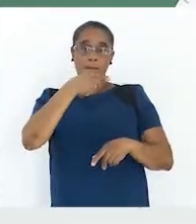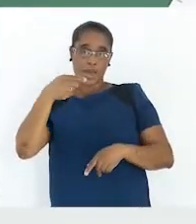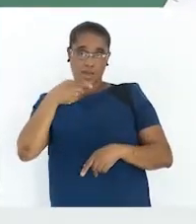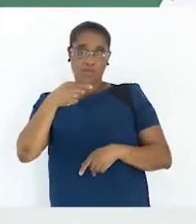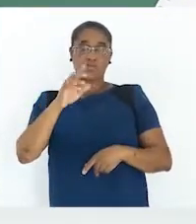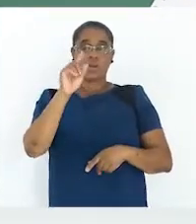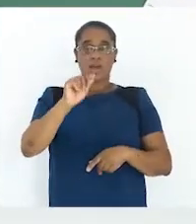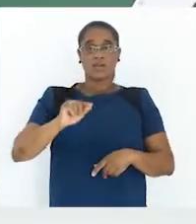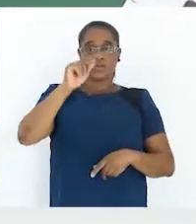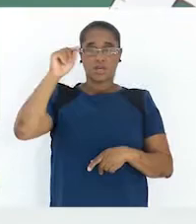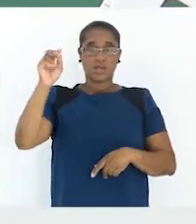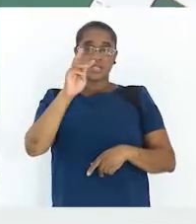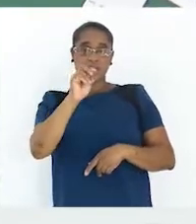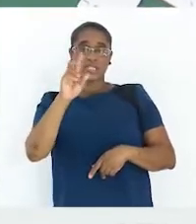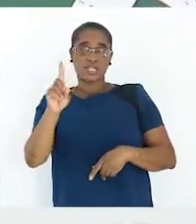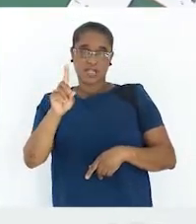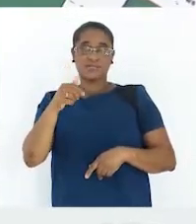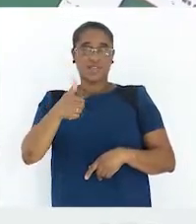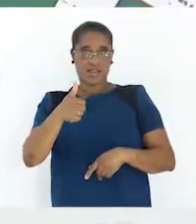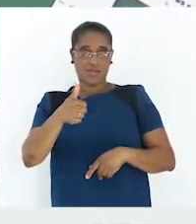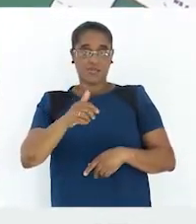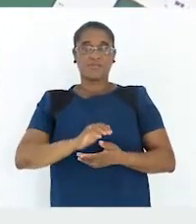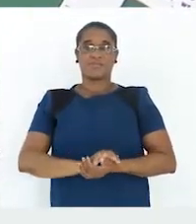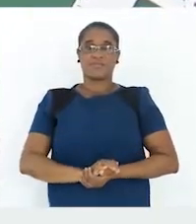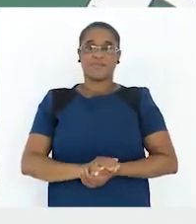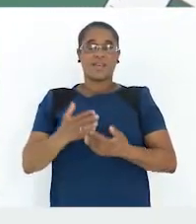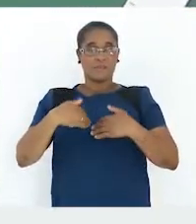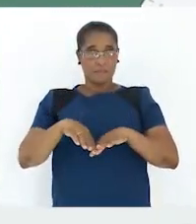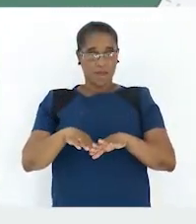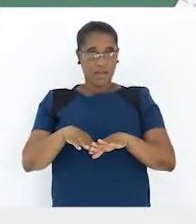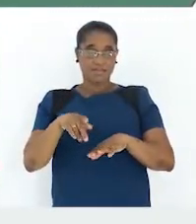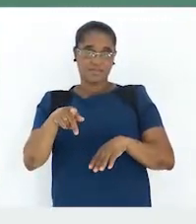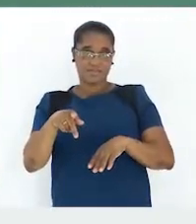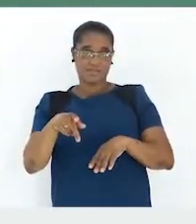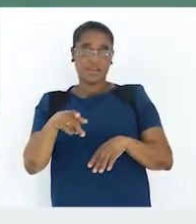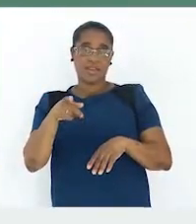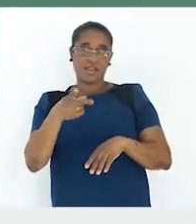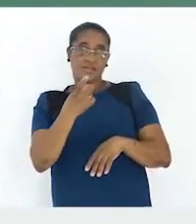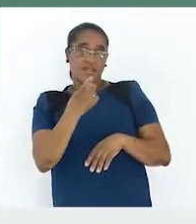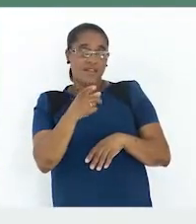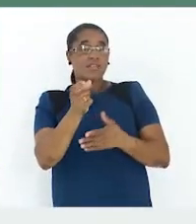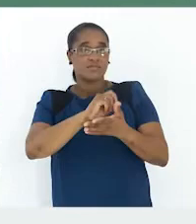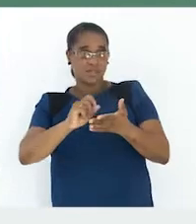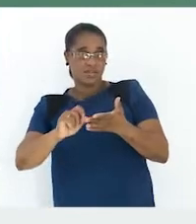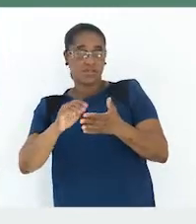menos raiz quadrada de 36, certo? Mas aqui falta-me pôr